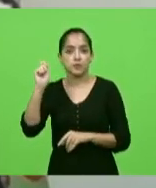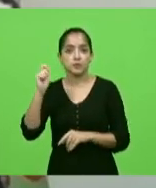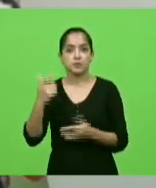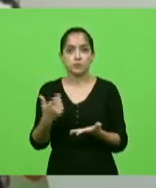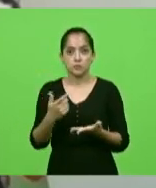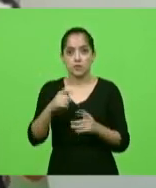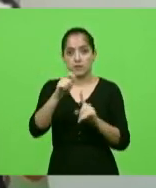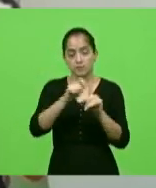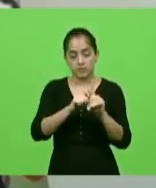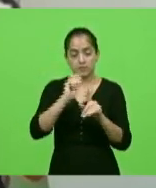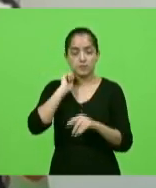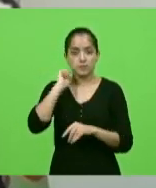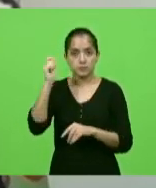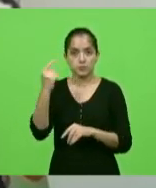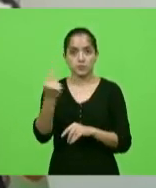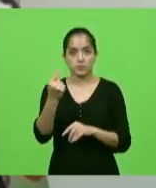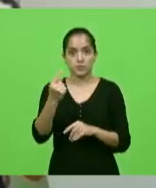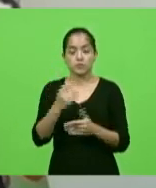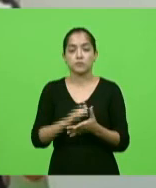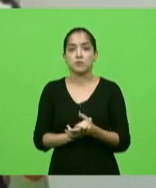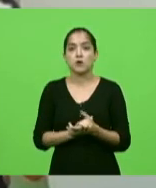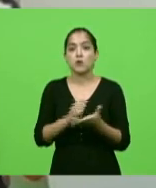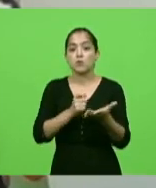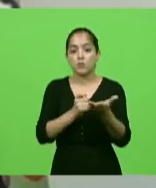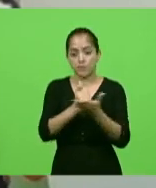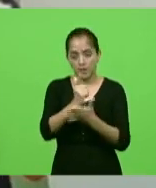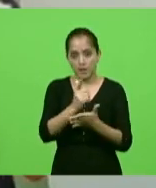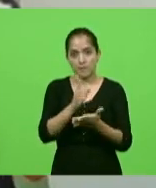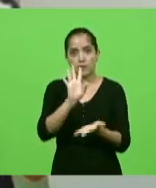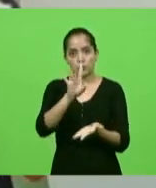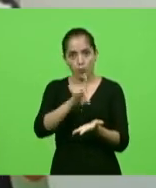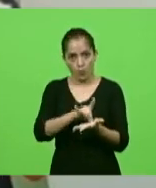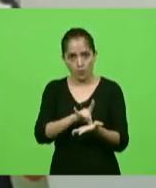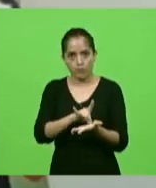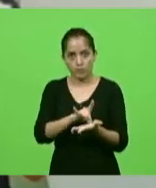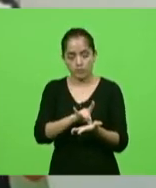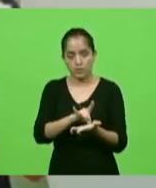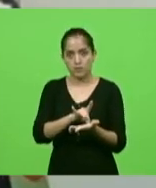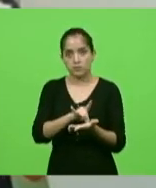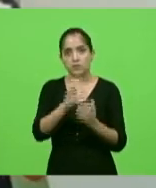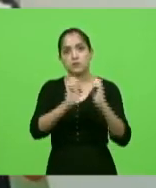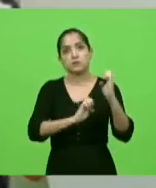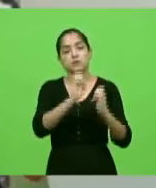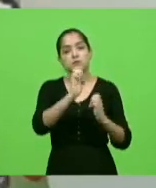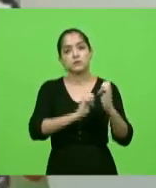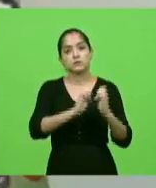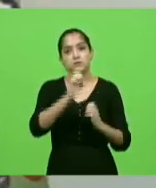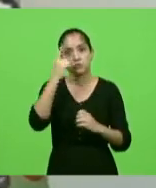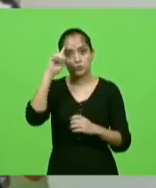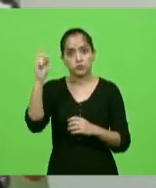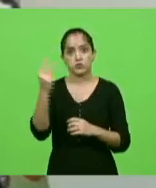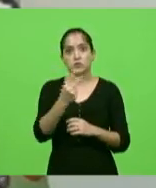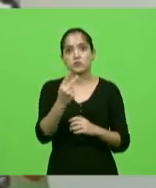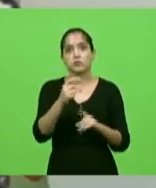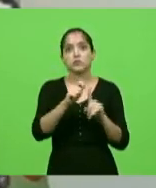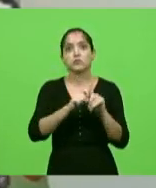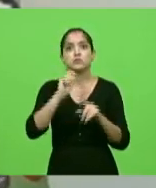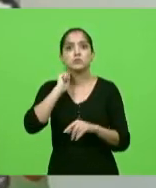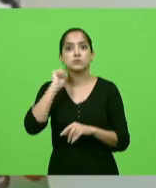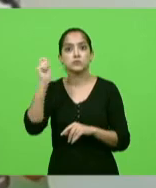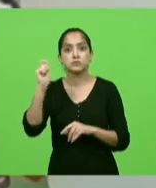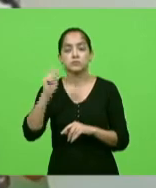liquidação se de um primeiro de abril de 2020 com pagamentos confirmados na a referida empresa no dia doze de